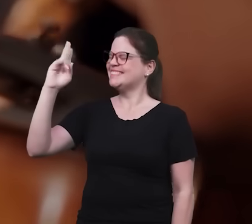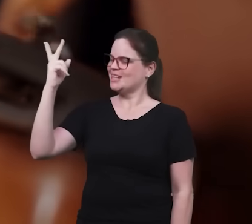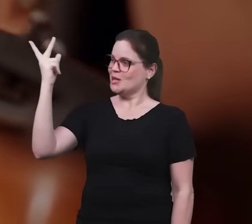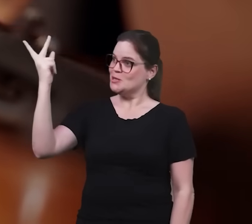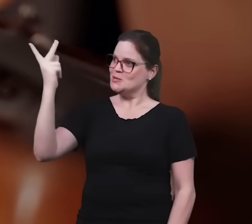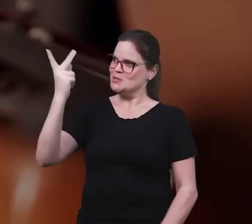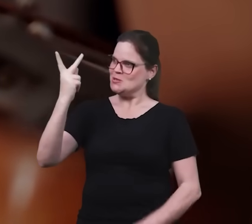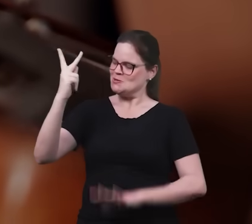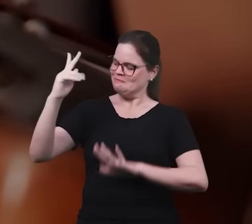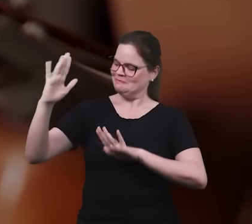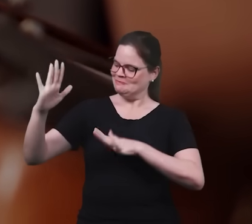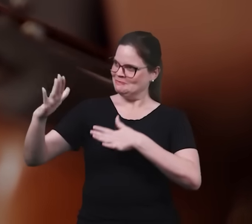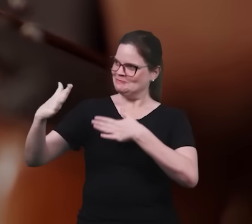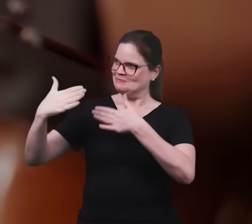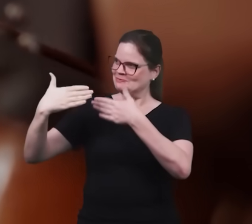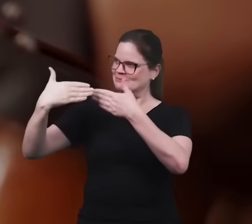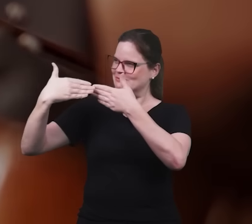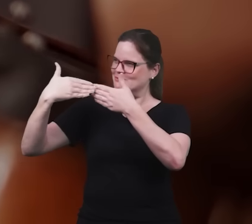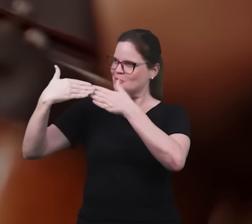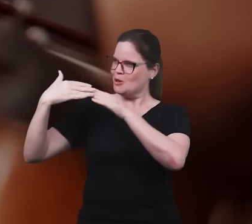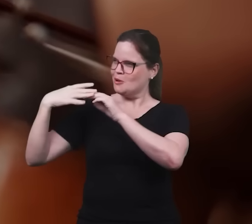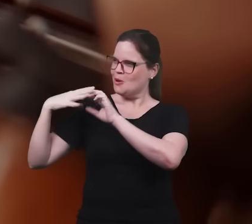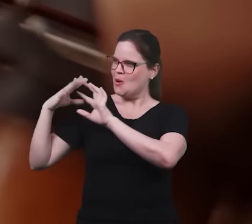então te adorar,